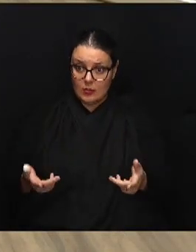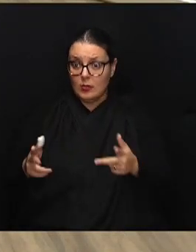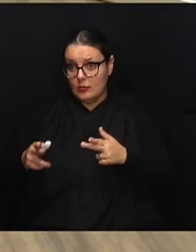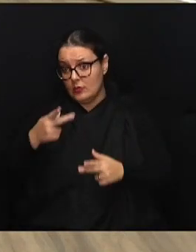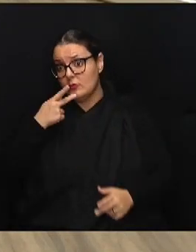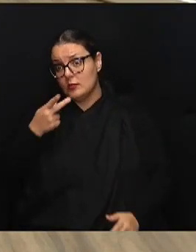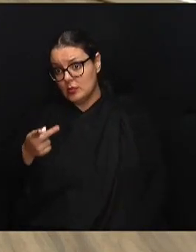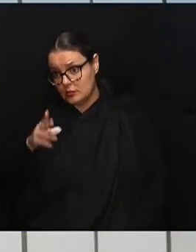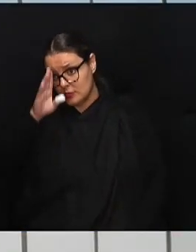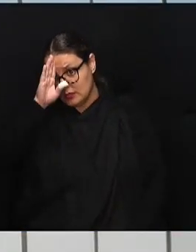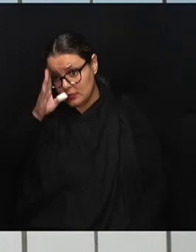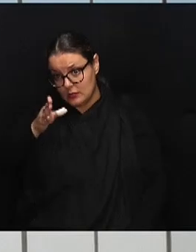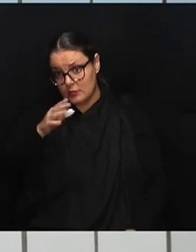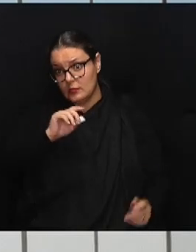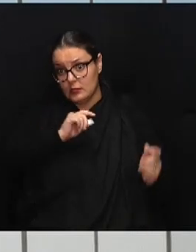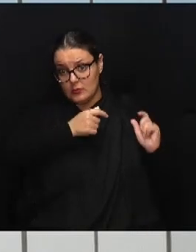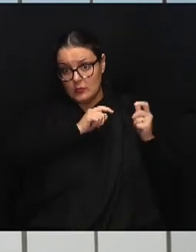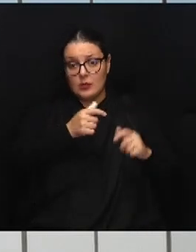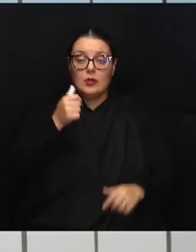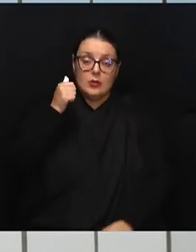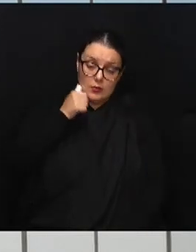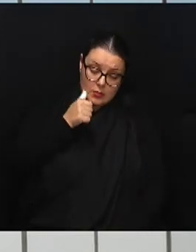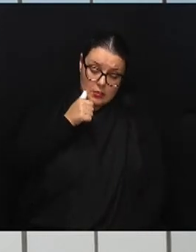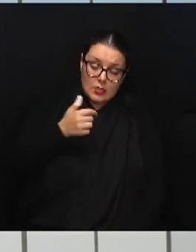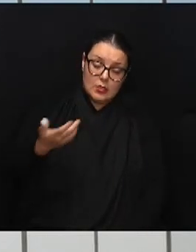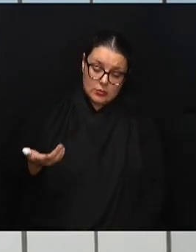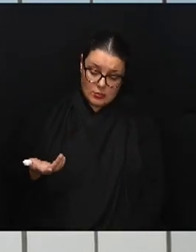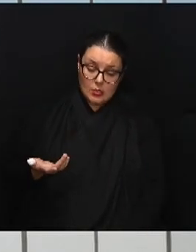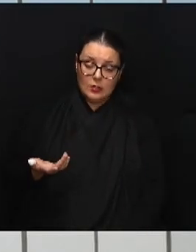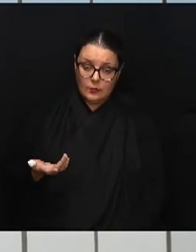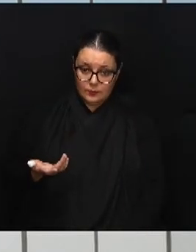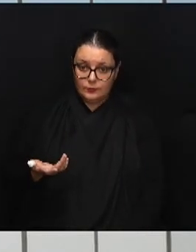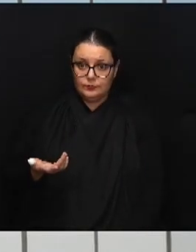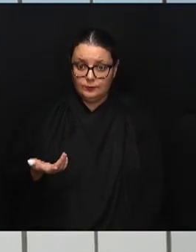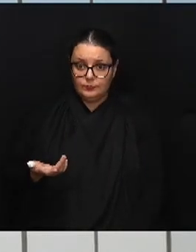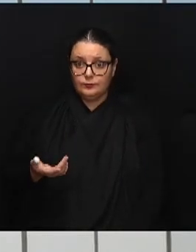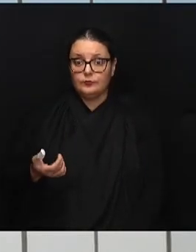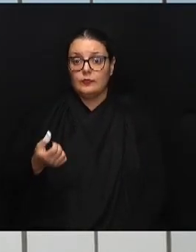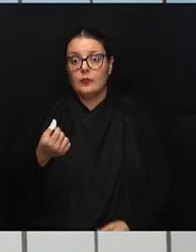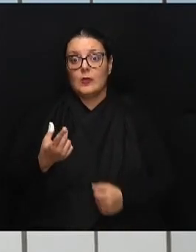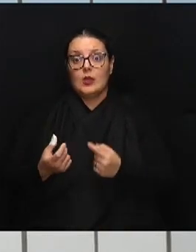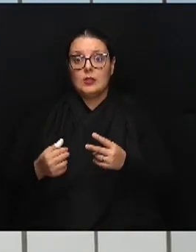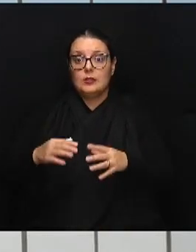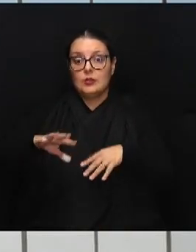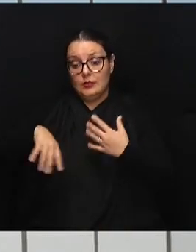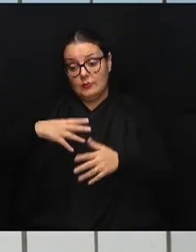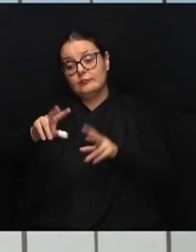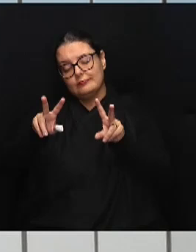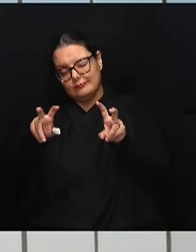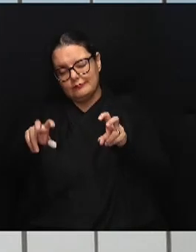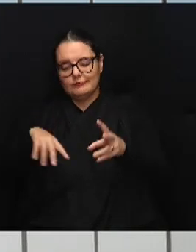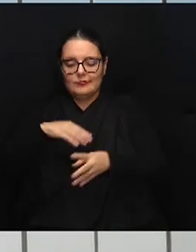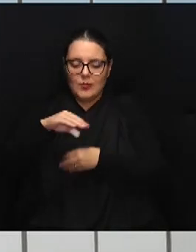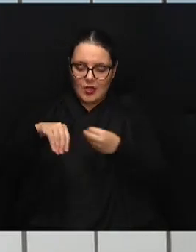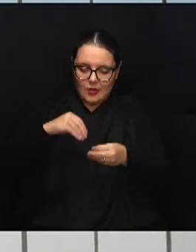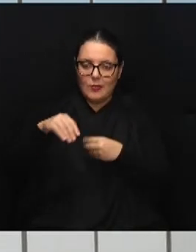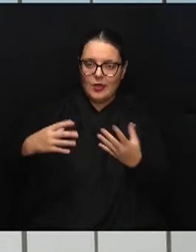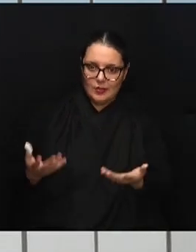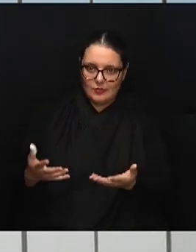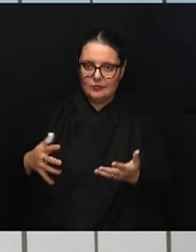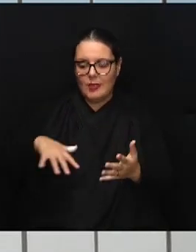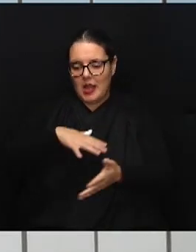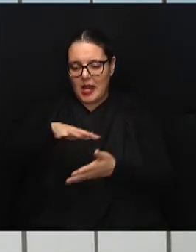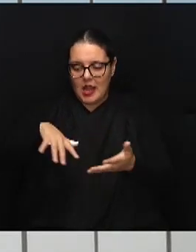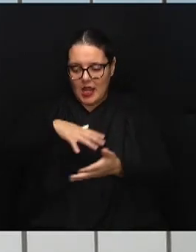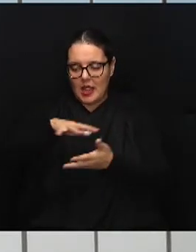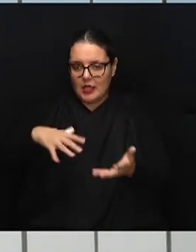falou, principalmente pelas mulheres, né? Então a gente precisa de alguma bagunça, entre aspas, né? Ou seja, a